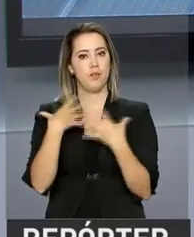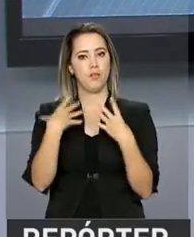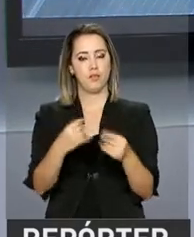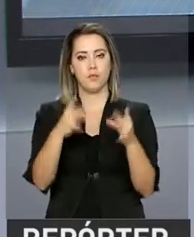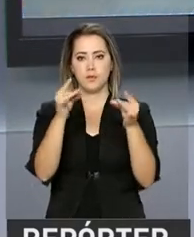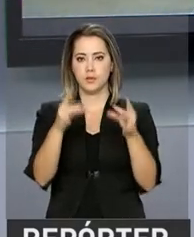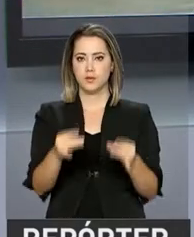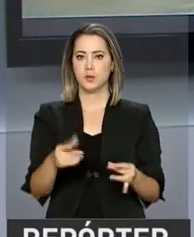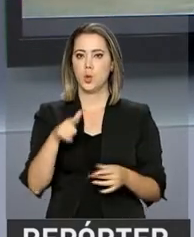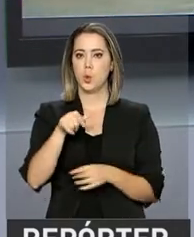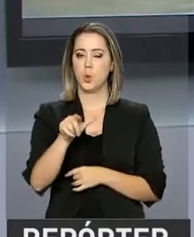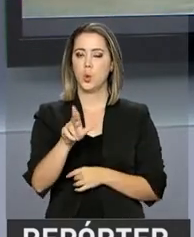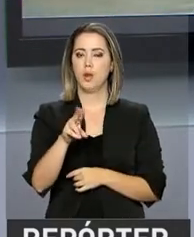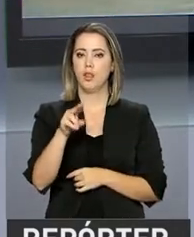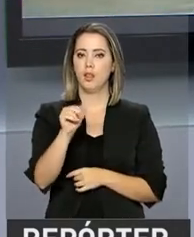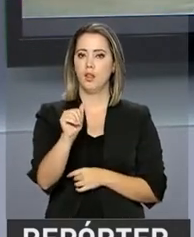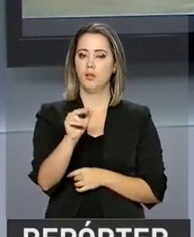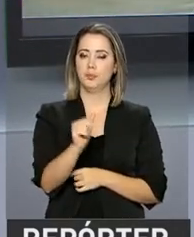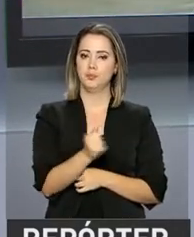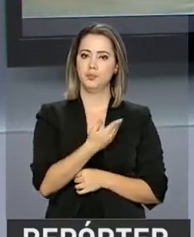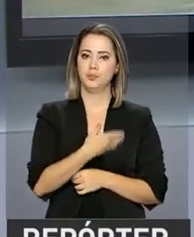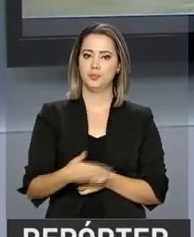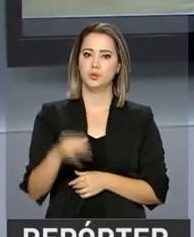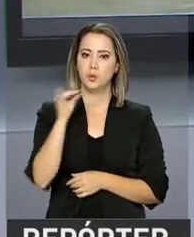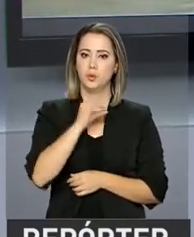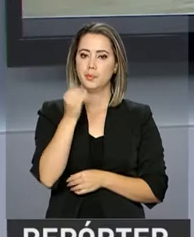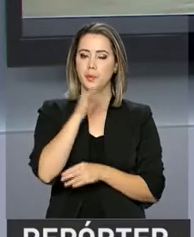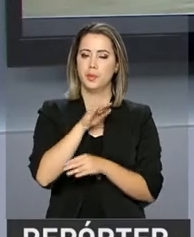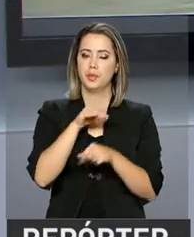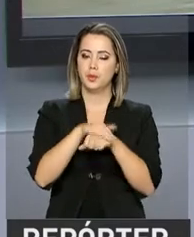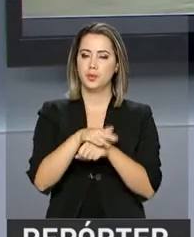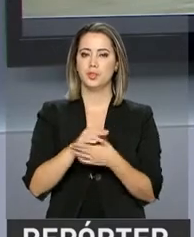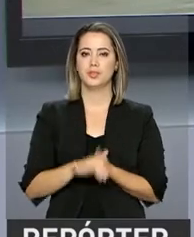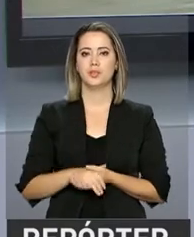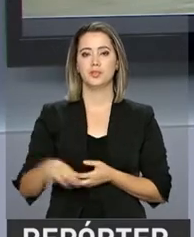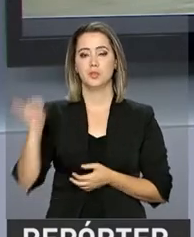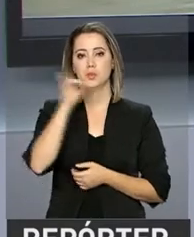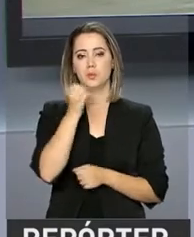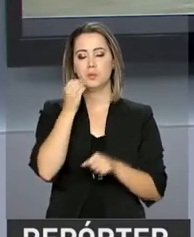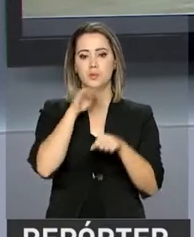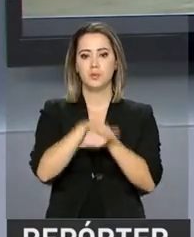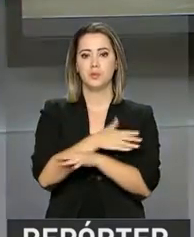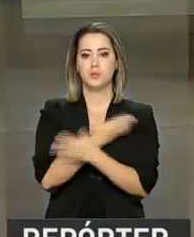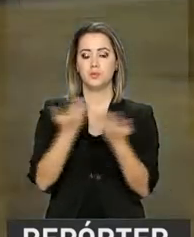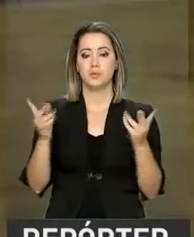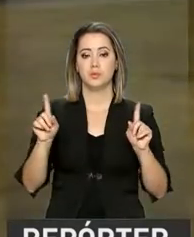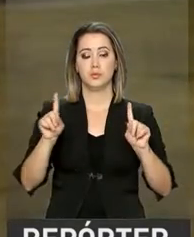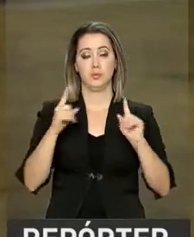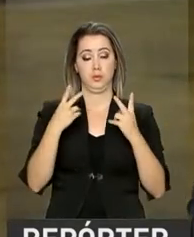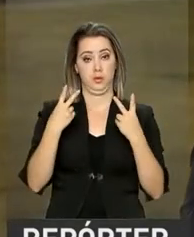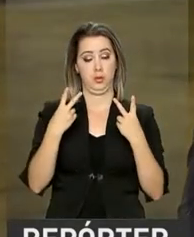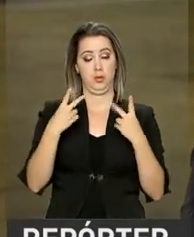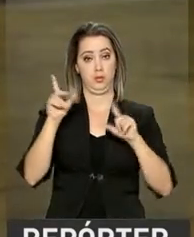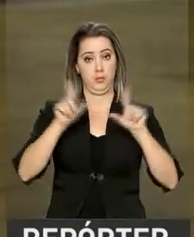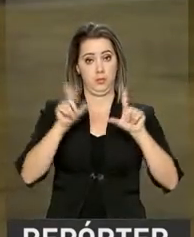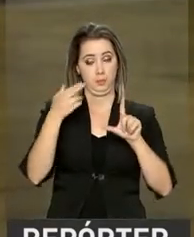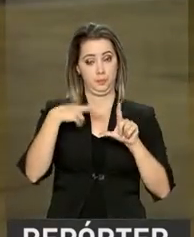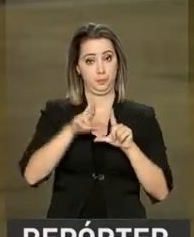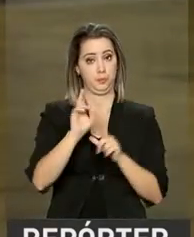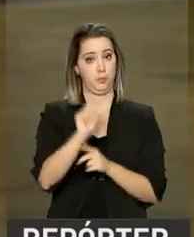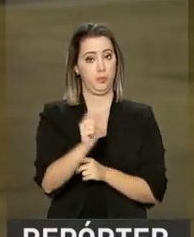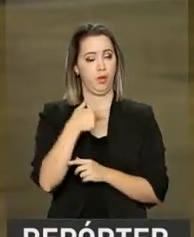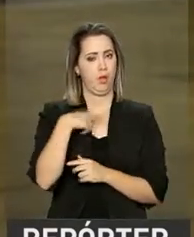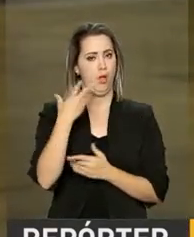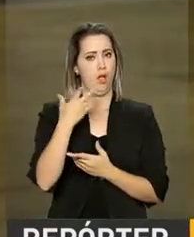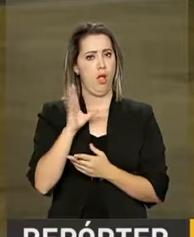a gente vai ver com a repórter luana karen lona boa noite pra você falar roberto boa noite boa noite a todos que nos assistem importantes o feirão vai